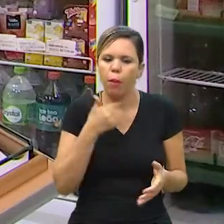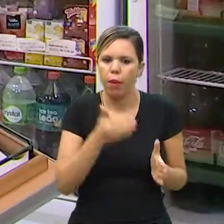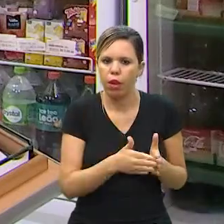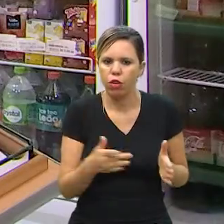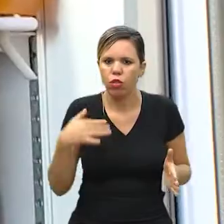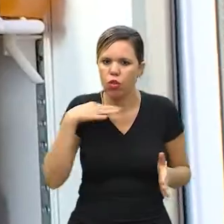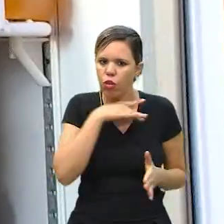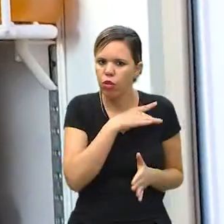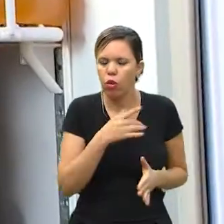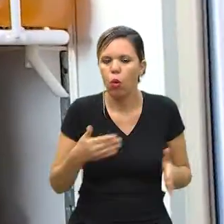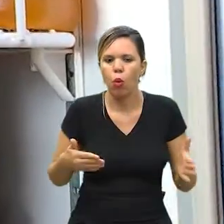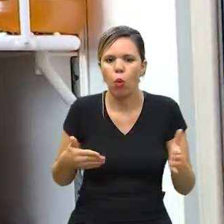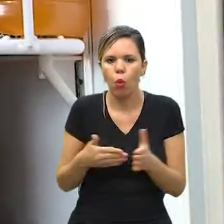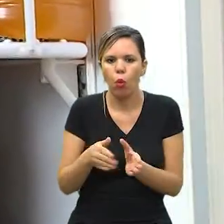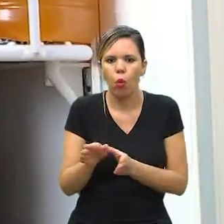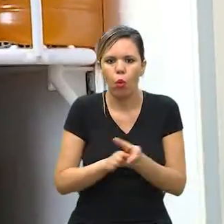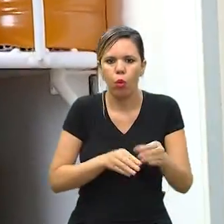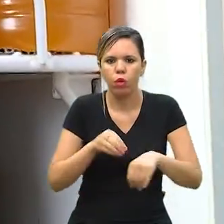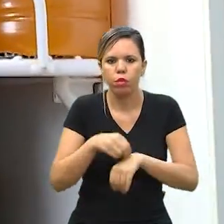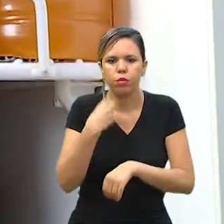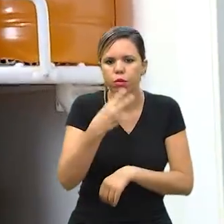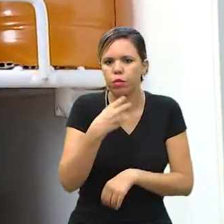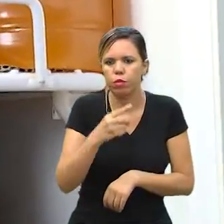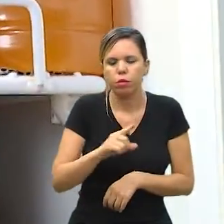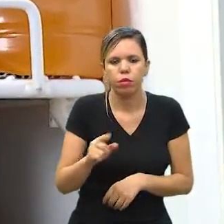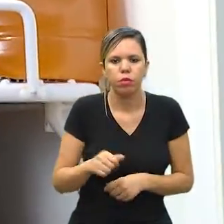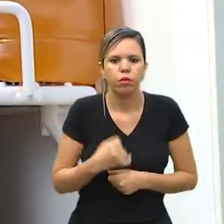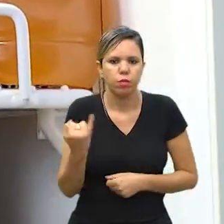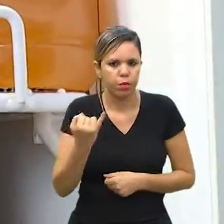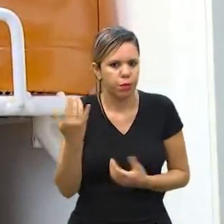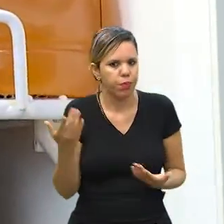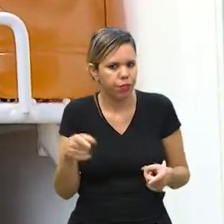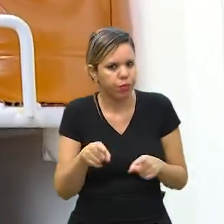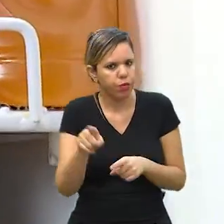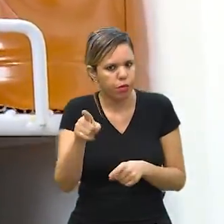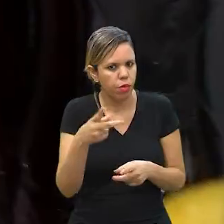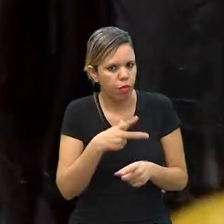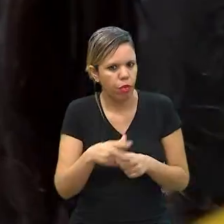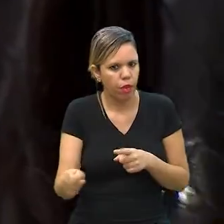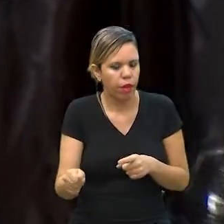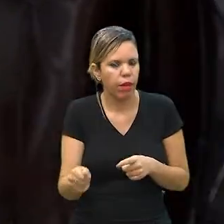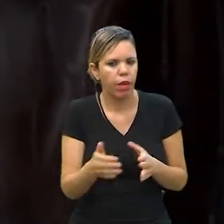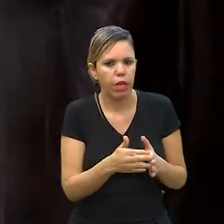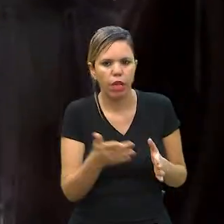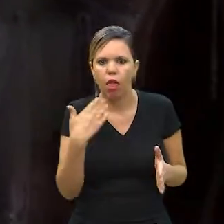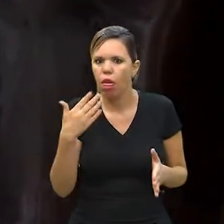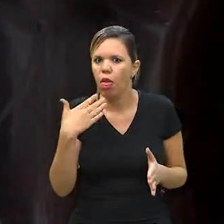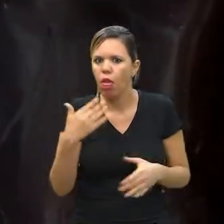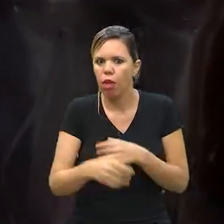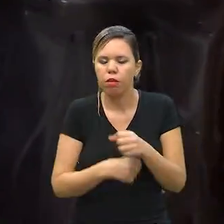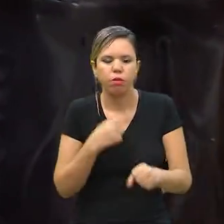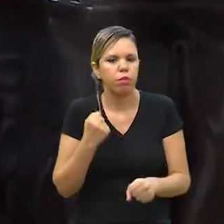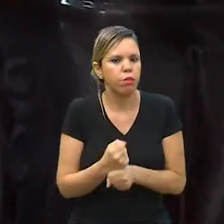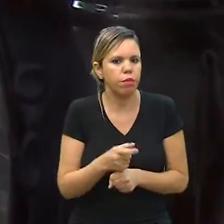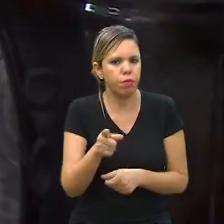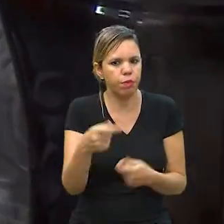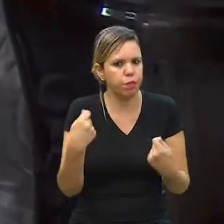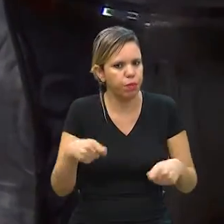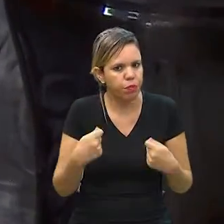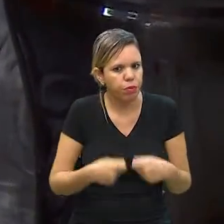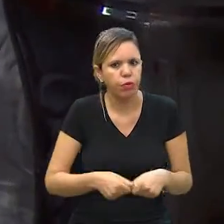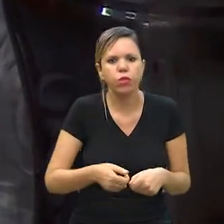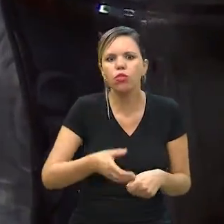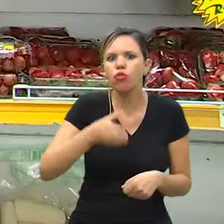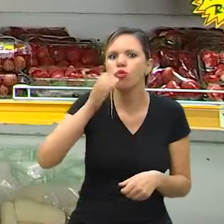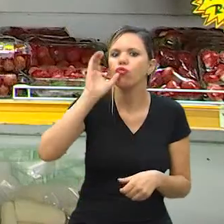É agora no verão. E uma última dica da nutricionista, não menos importante para você vencer a estação mais quente do ano. Você